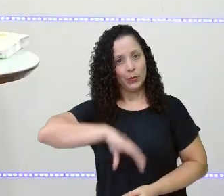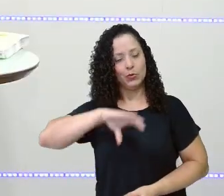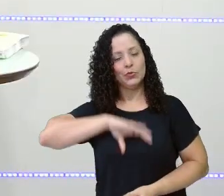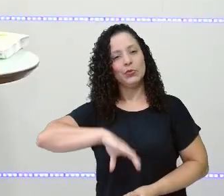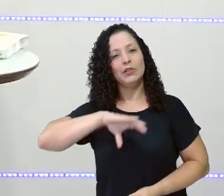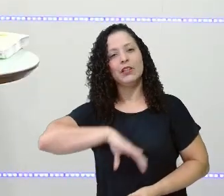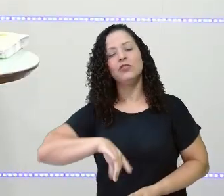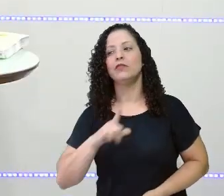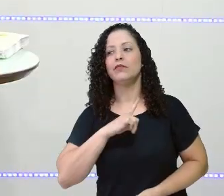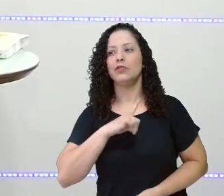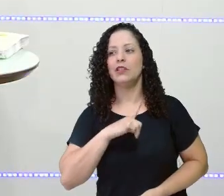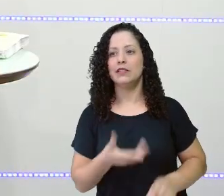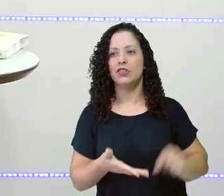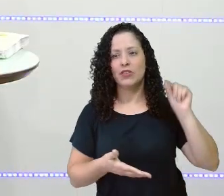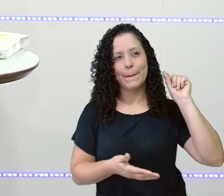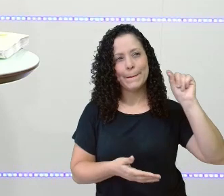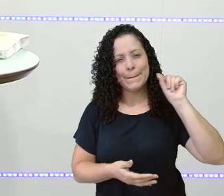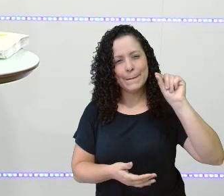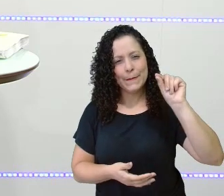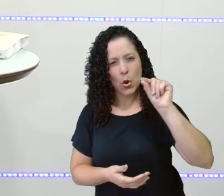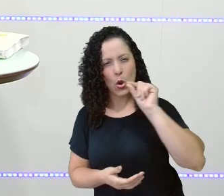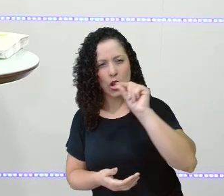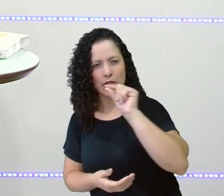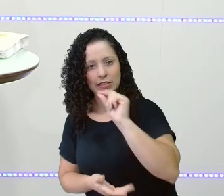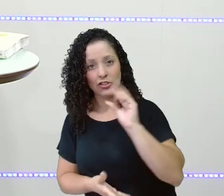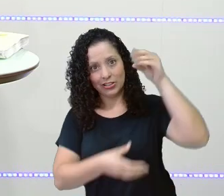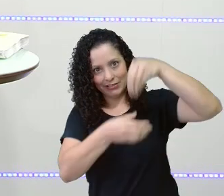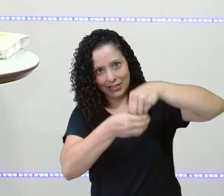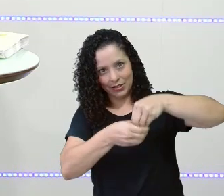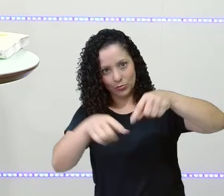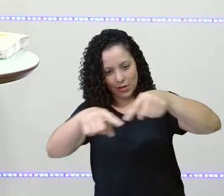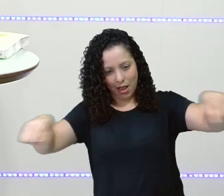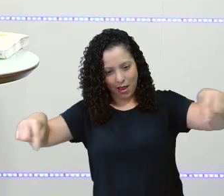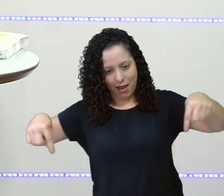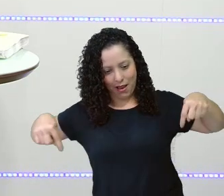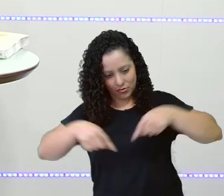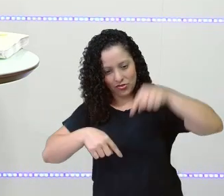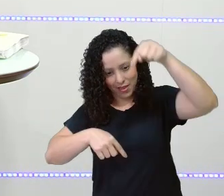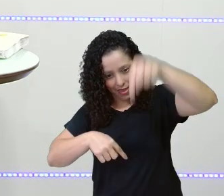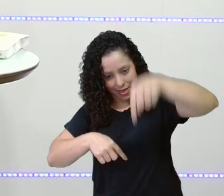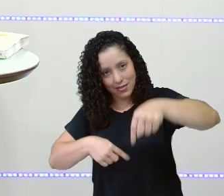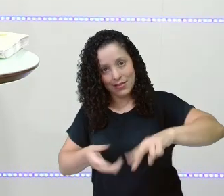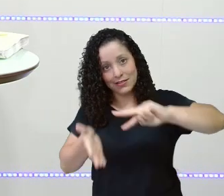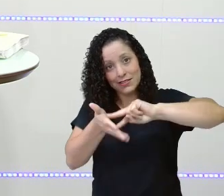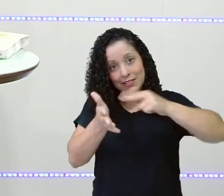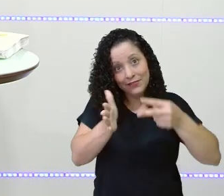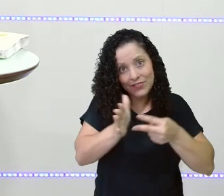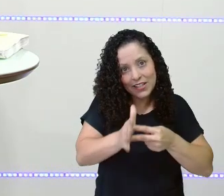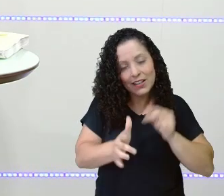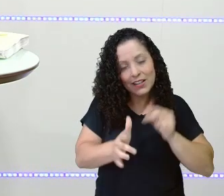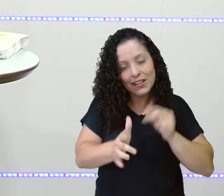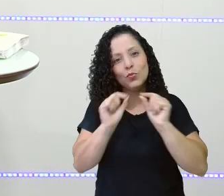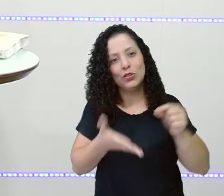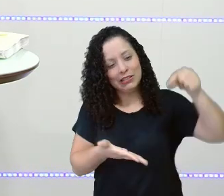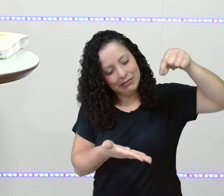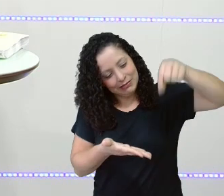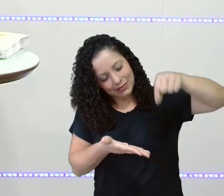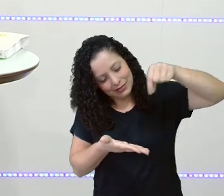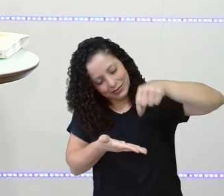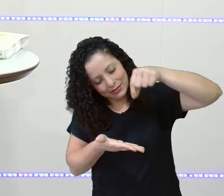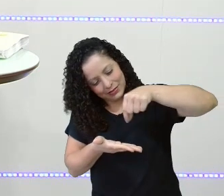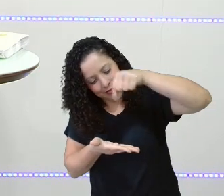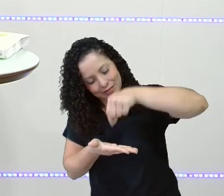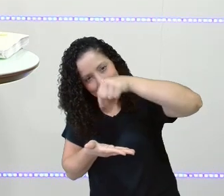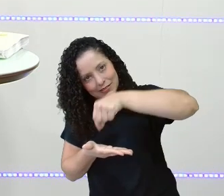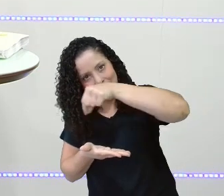Então, essas bolinhas que vocês estão vendo aí na caixinha, elas são exatamente para representar as bolinhas que vão compor a cela, que